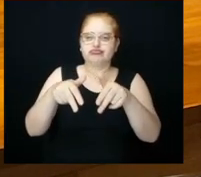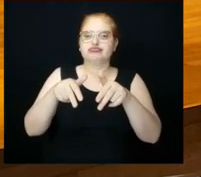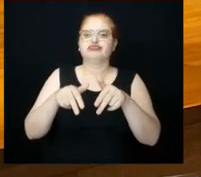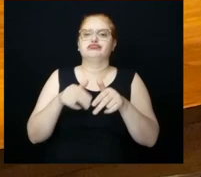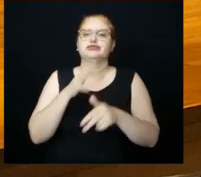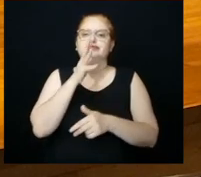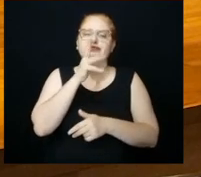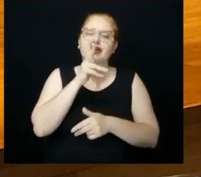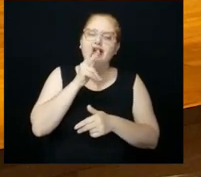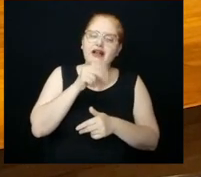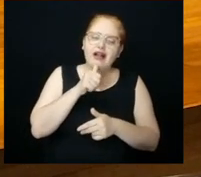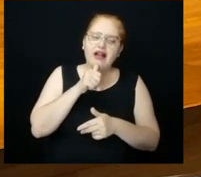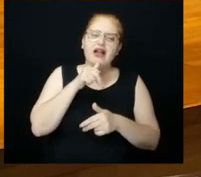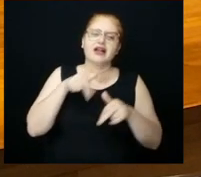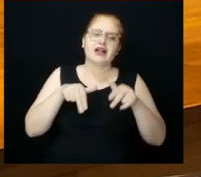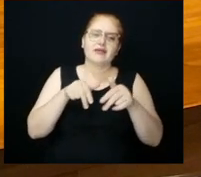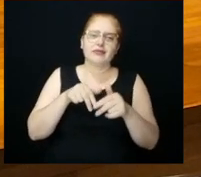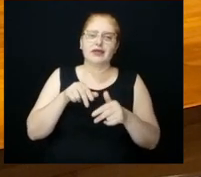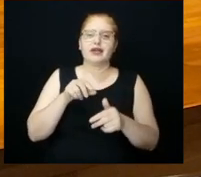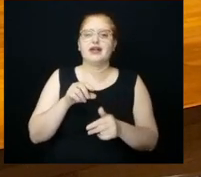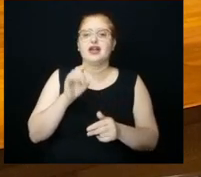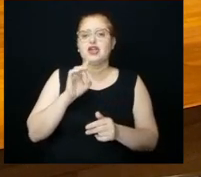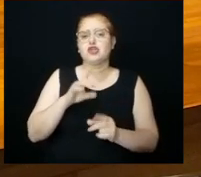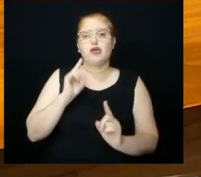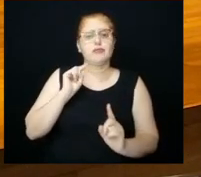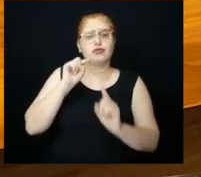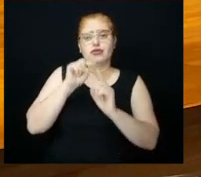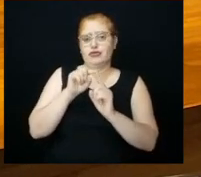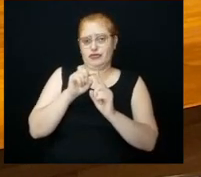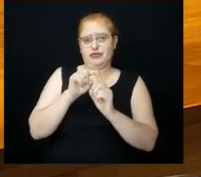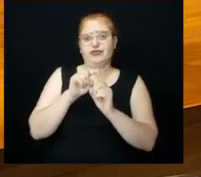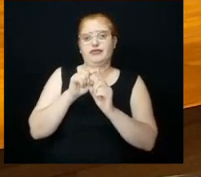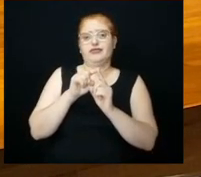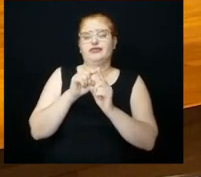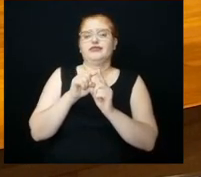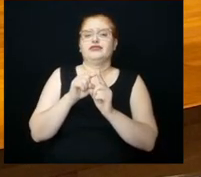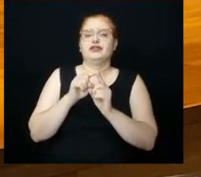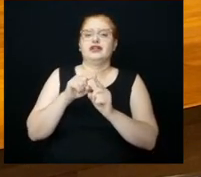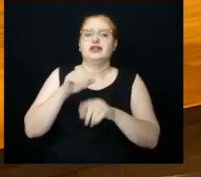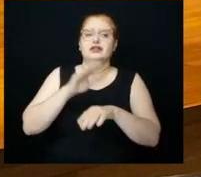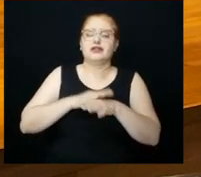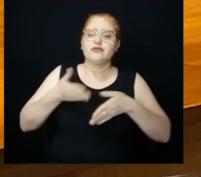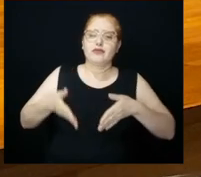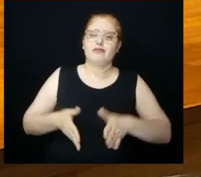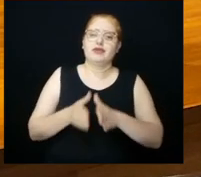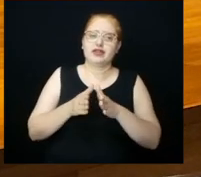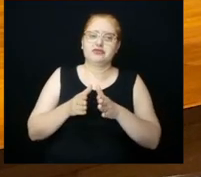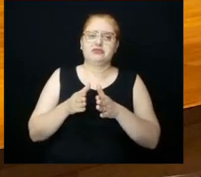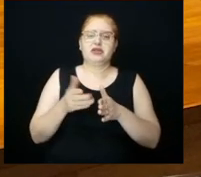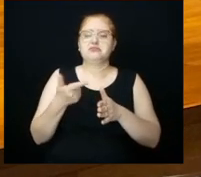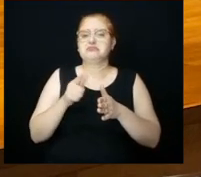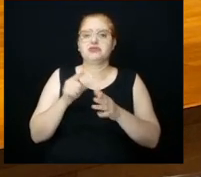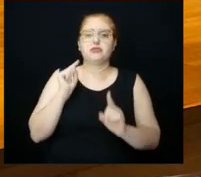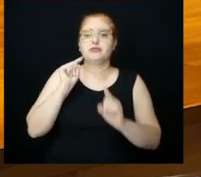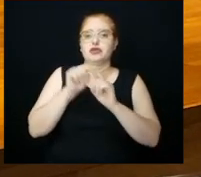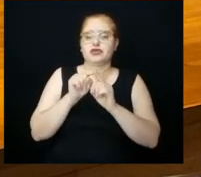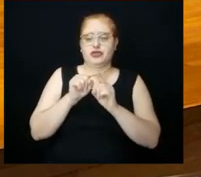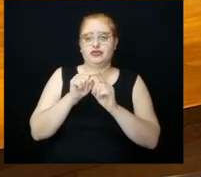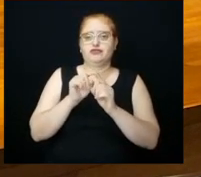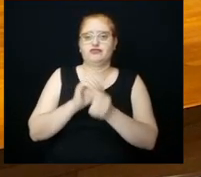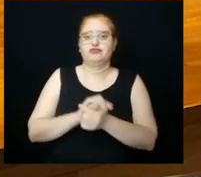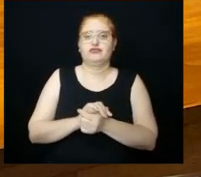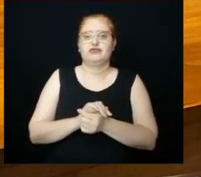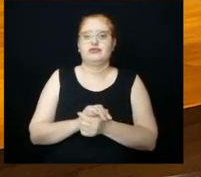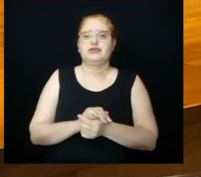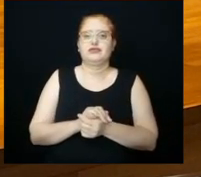se caminhar fosse seu único serviço desde que nasceram. Vão para lá de nenhuma parte,